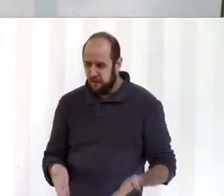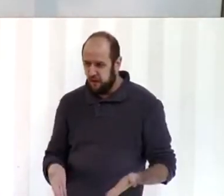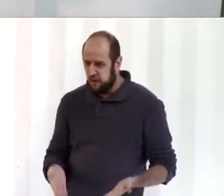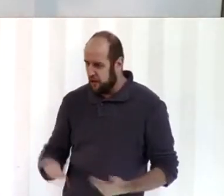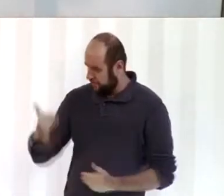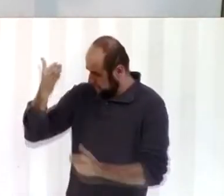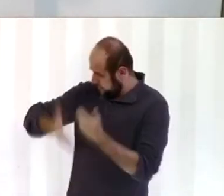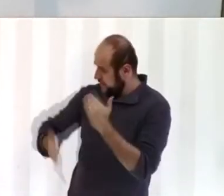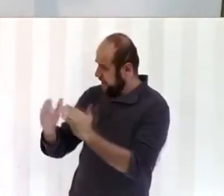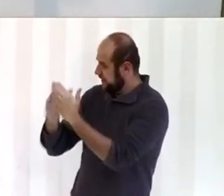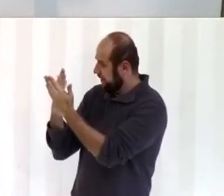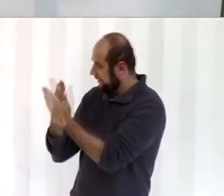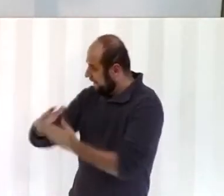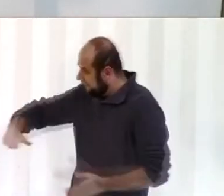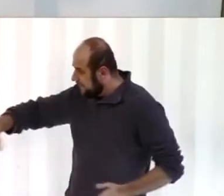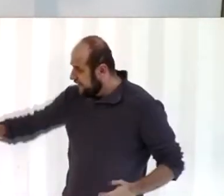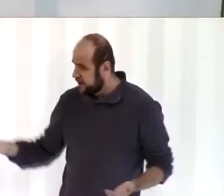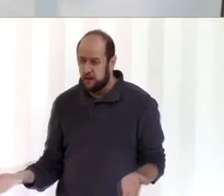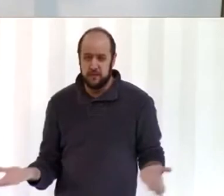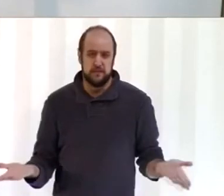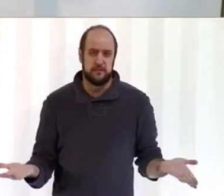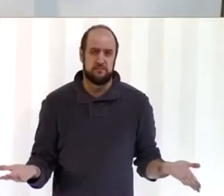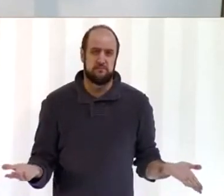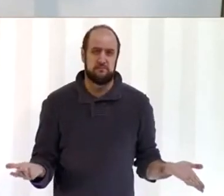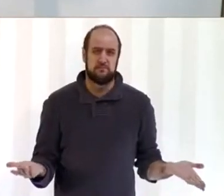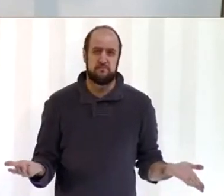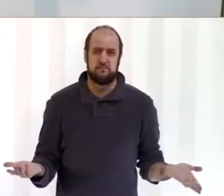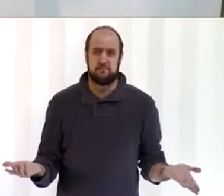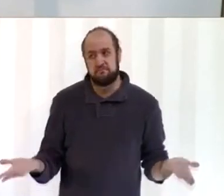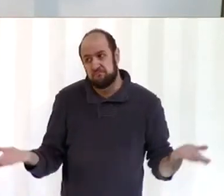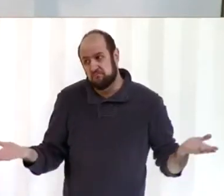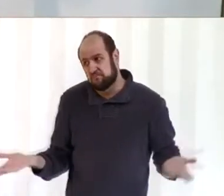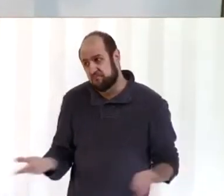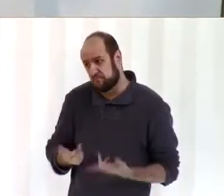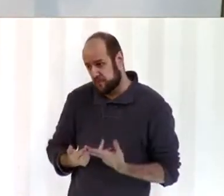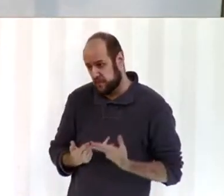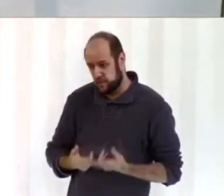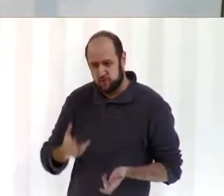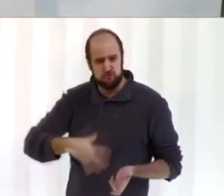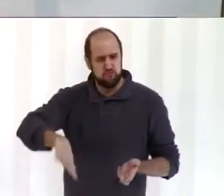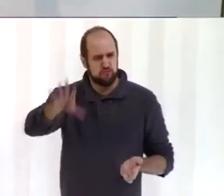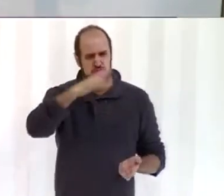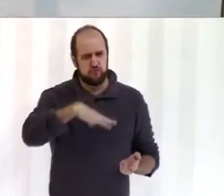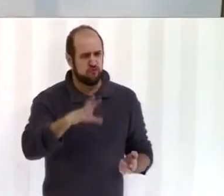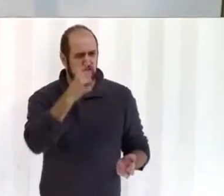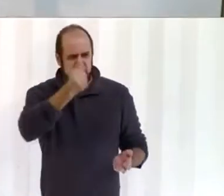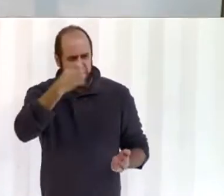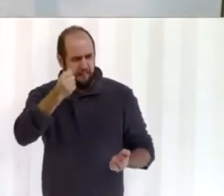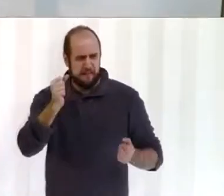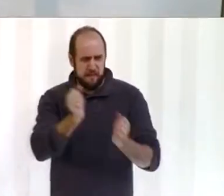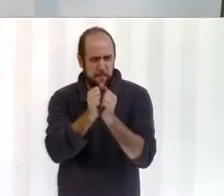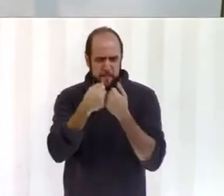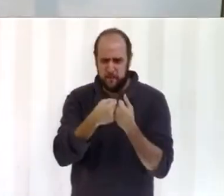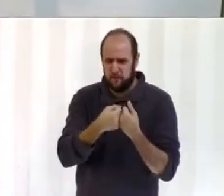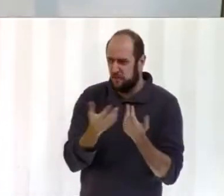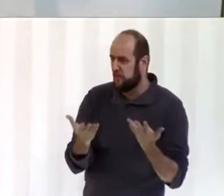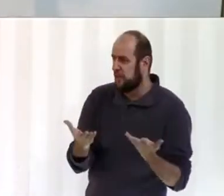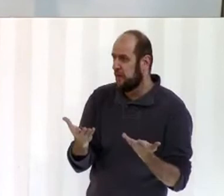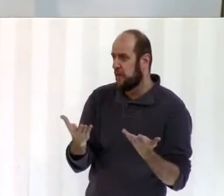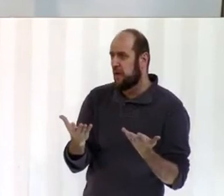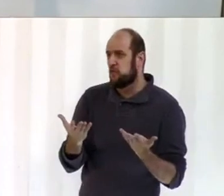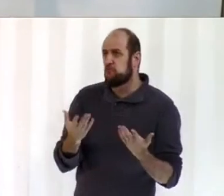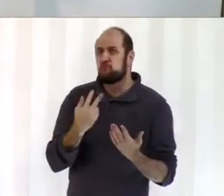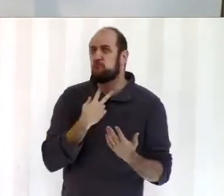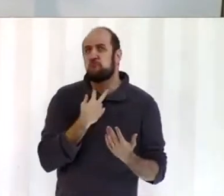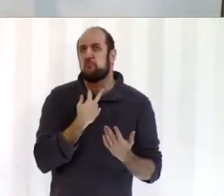frente, e esse orfanato. Vamos fazer o seguinte: tudo que nós temos aqui, leite, pão, tudo isso aqui vai estragar. Vamos ver se